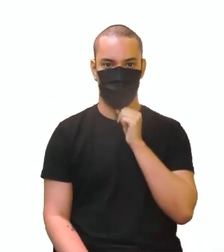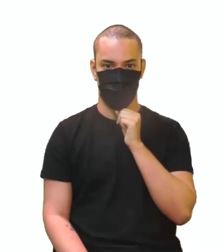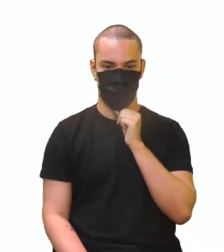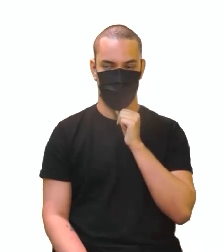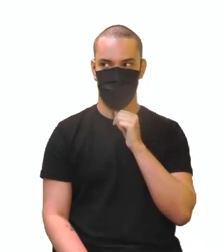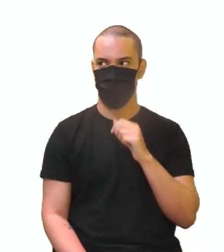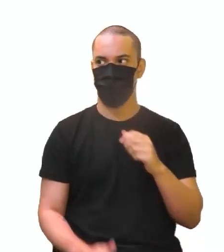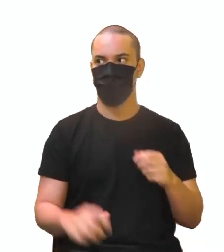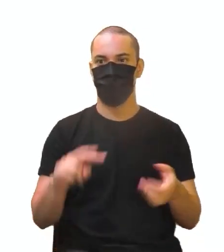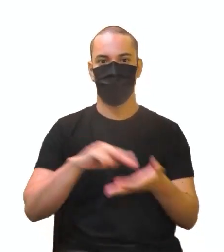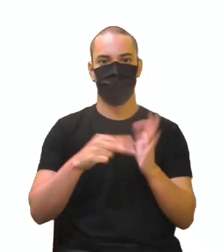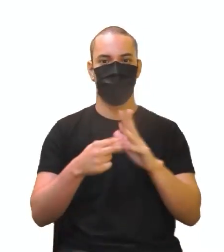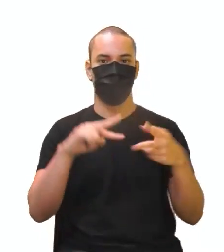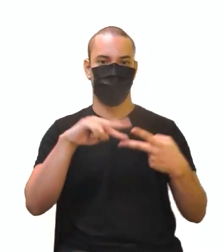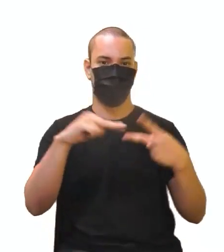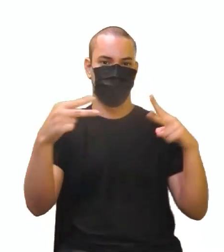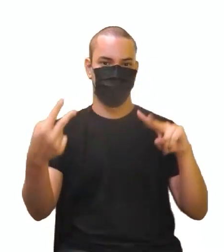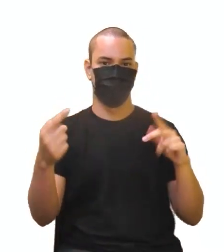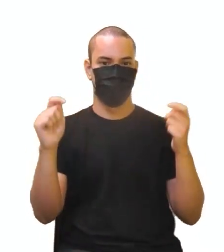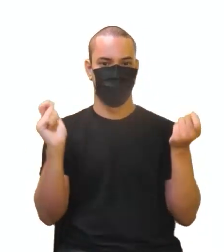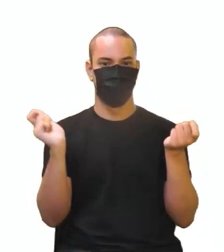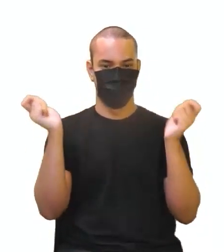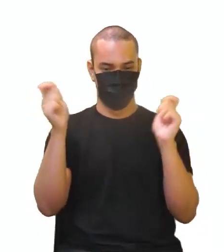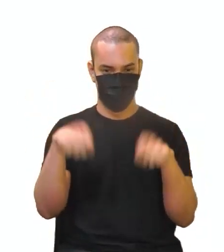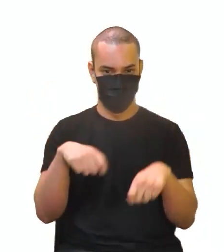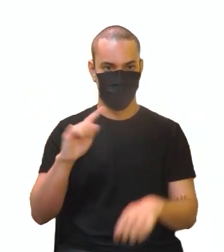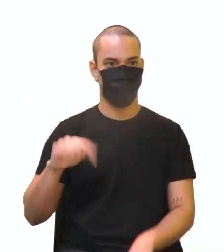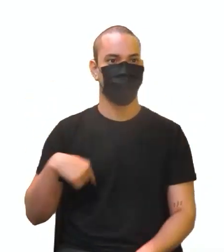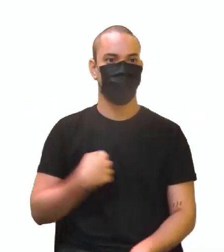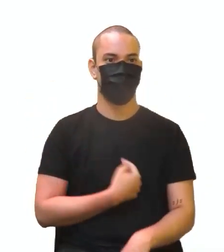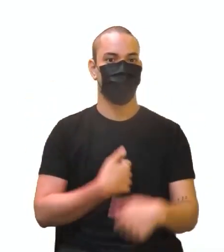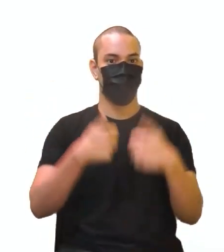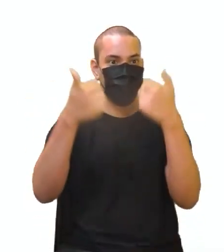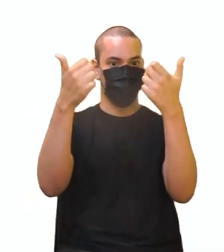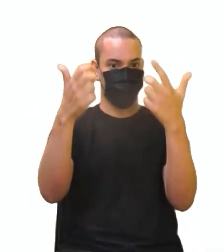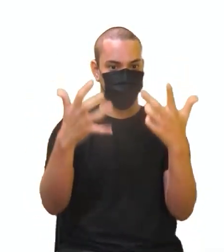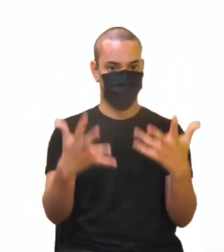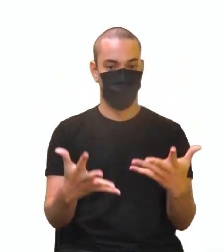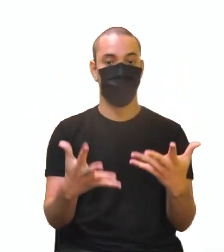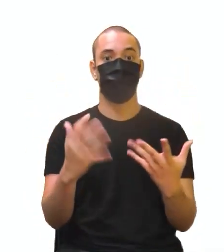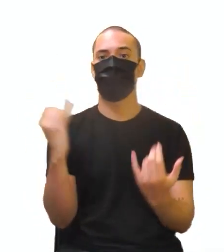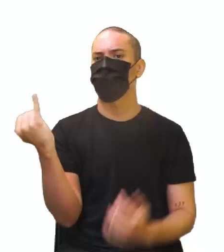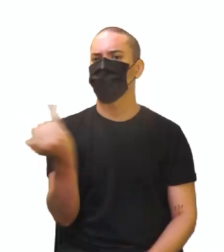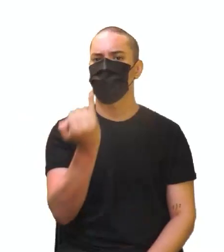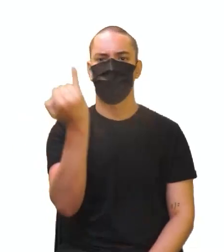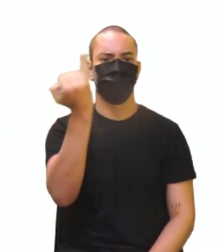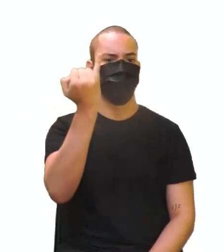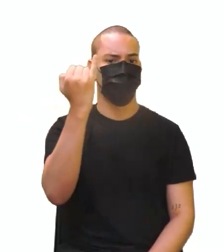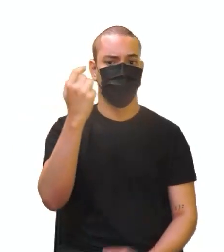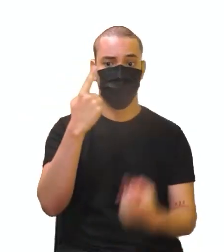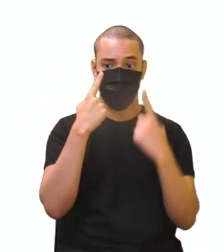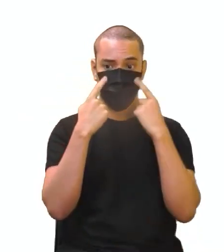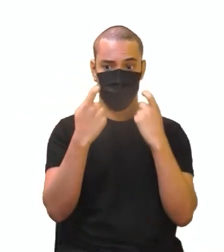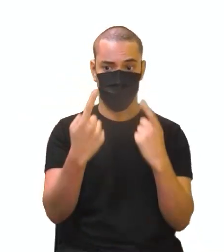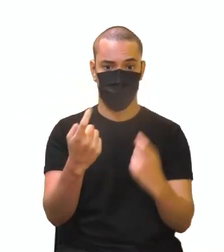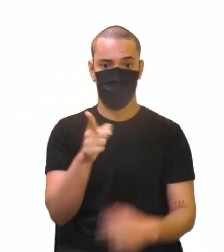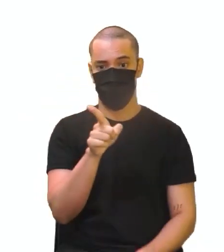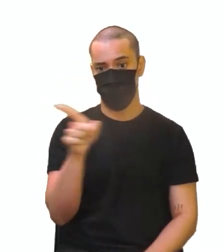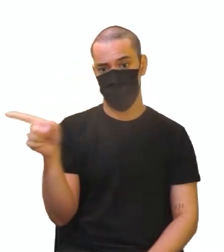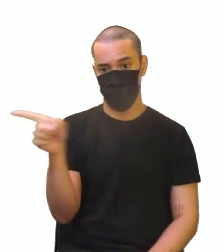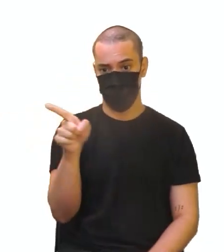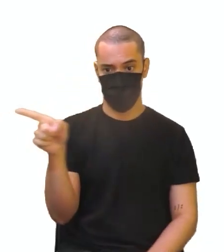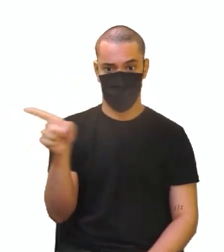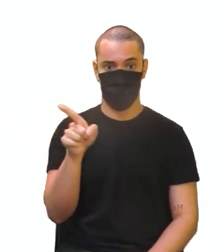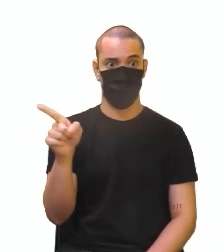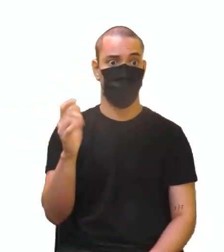Genética e probabilidade. Então a gente fundiu aí, né, duas informações importantíssimas para a gente estar reconhecendo